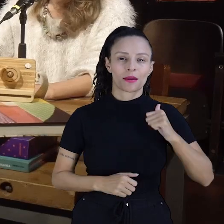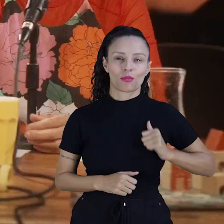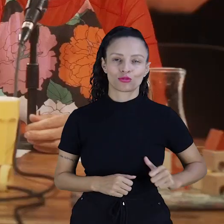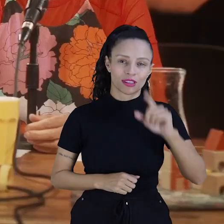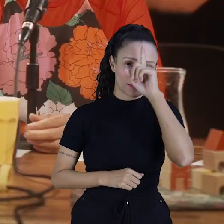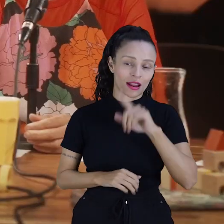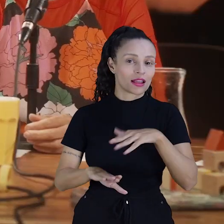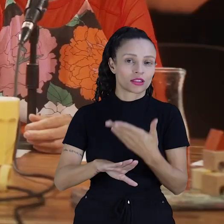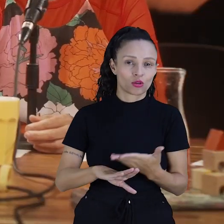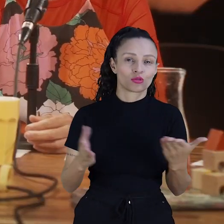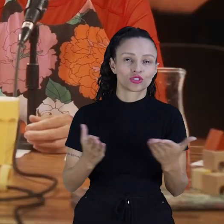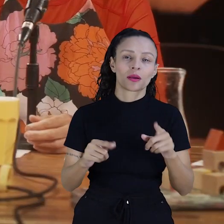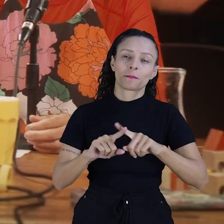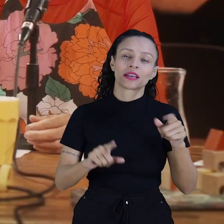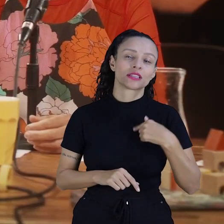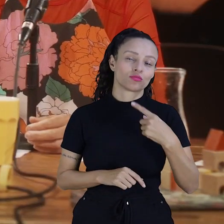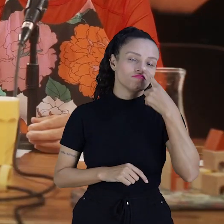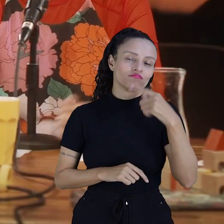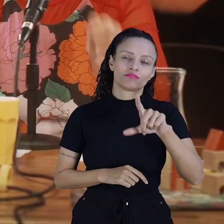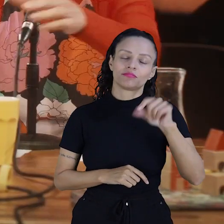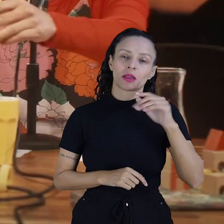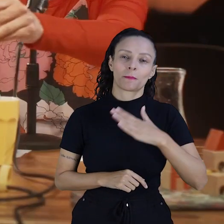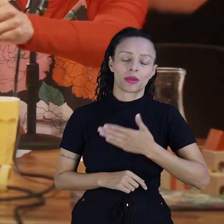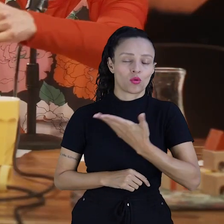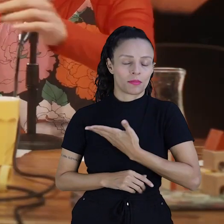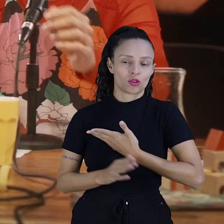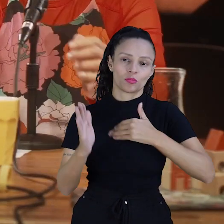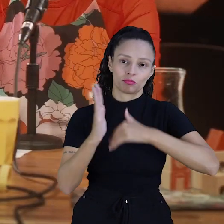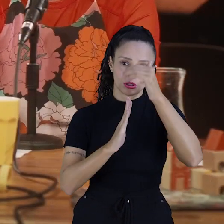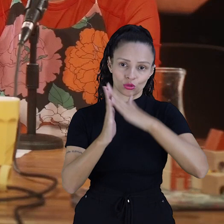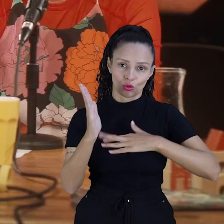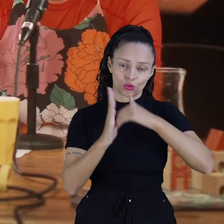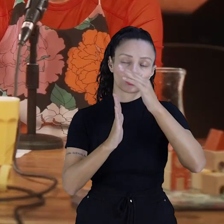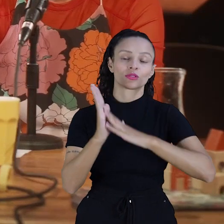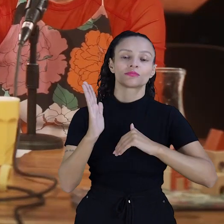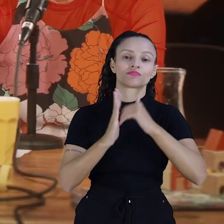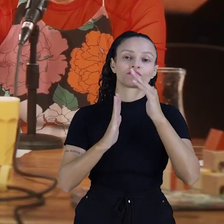minha bolsa amarela até hoje. Mas um dos meus prediletos é o meu amigo pintor.